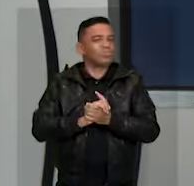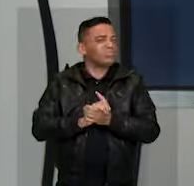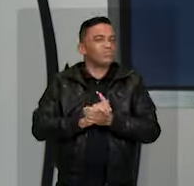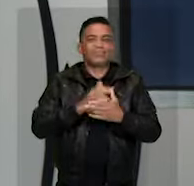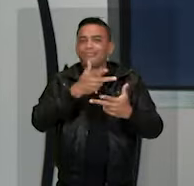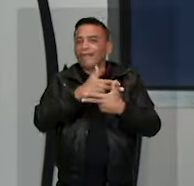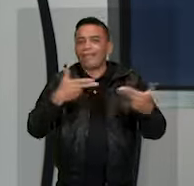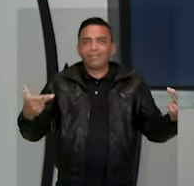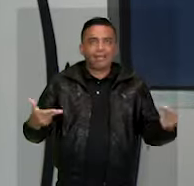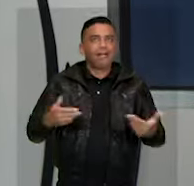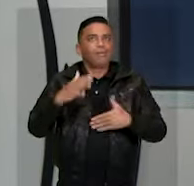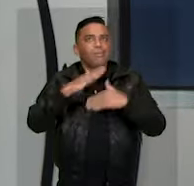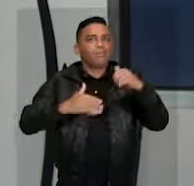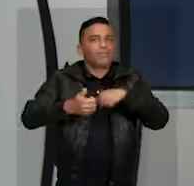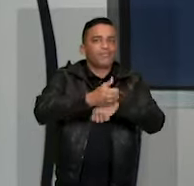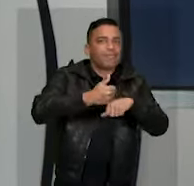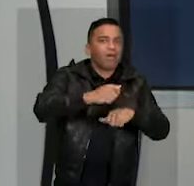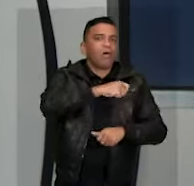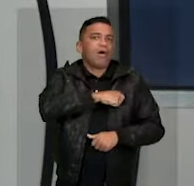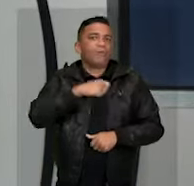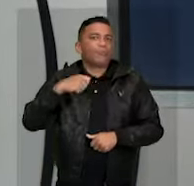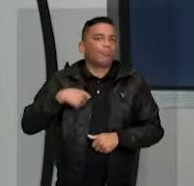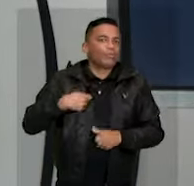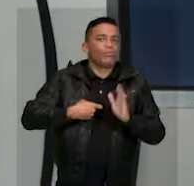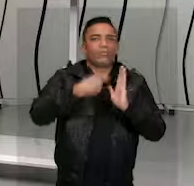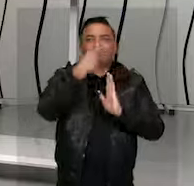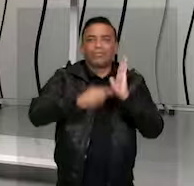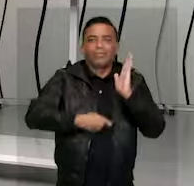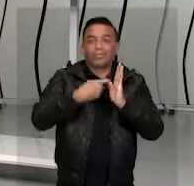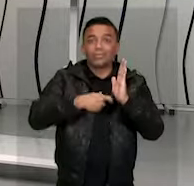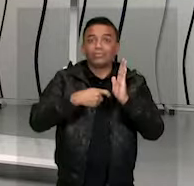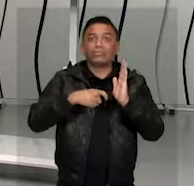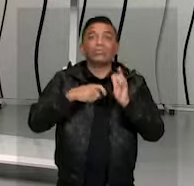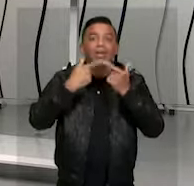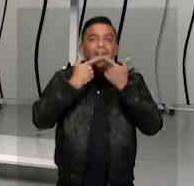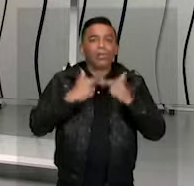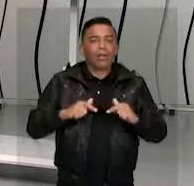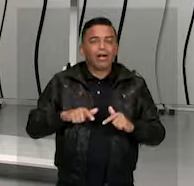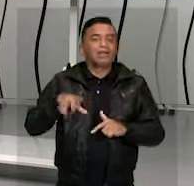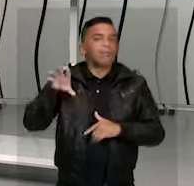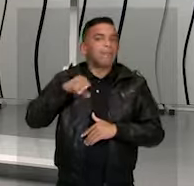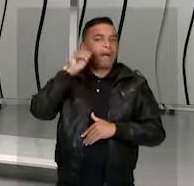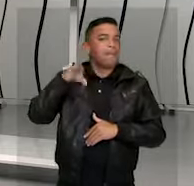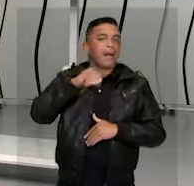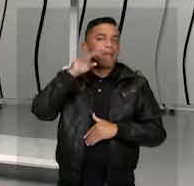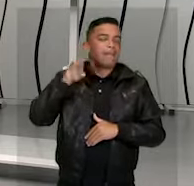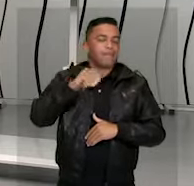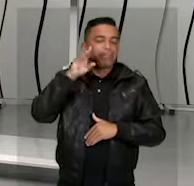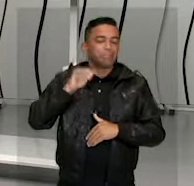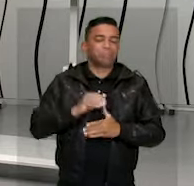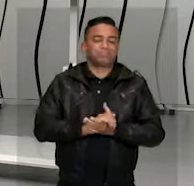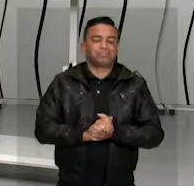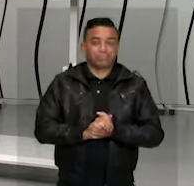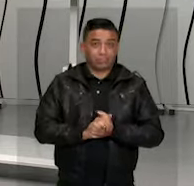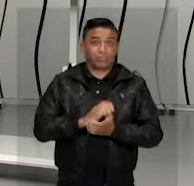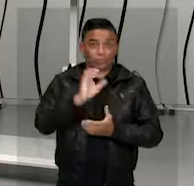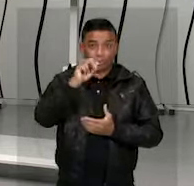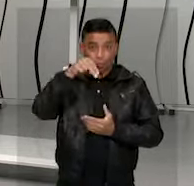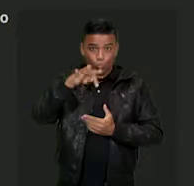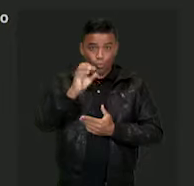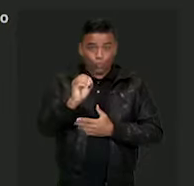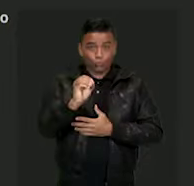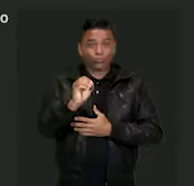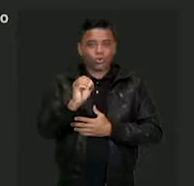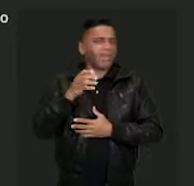ou variados textos que vêm da linguagem oral. Então, o conto, ele é um relato em prosa